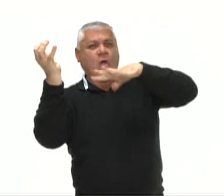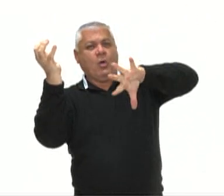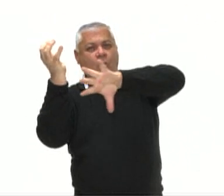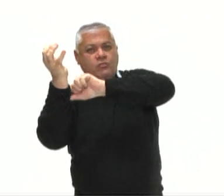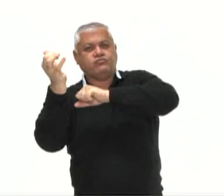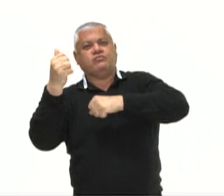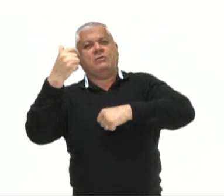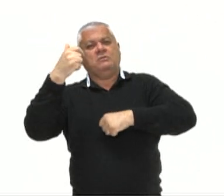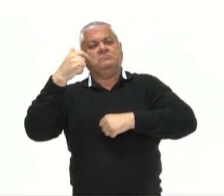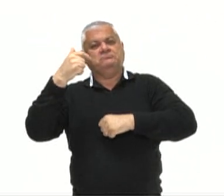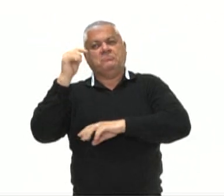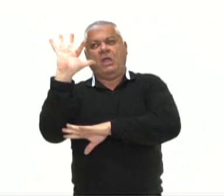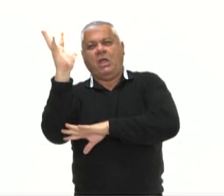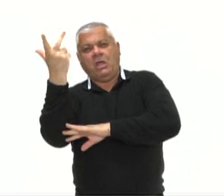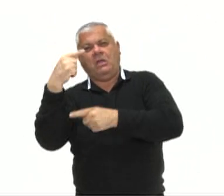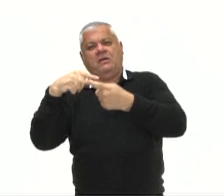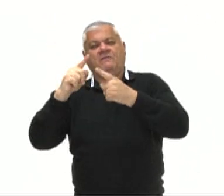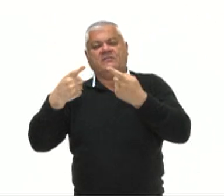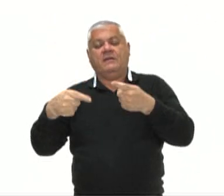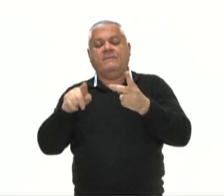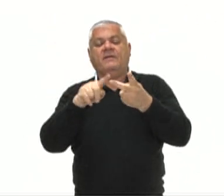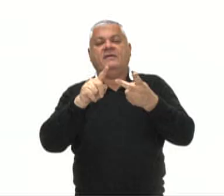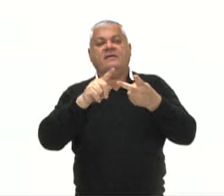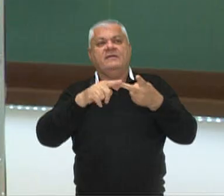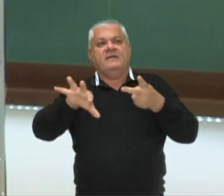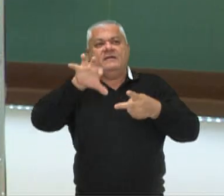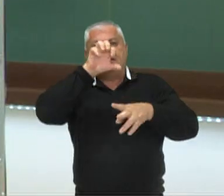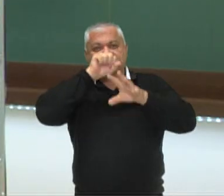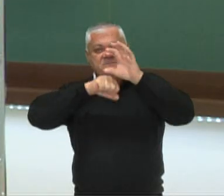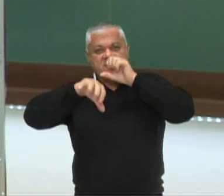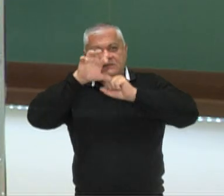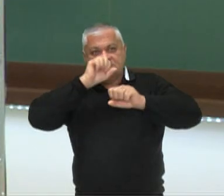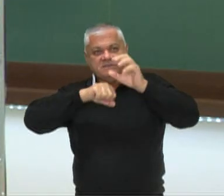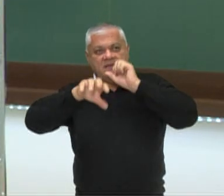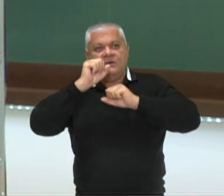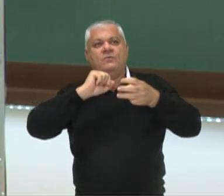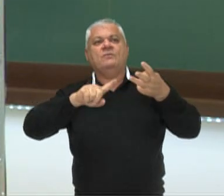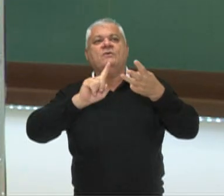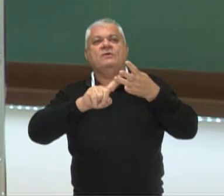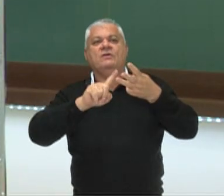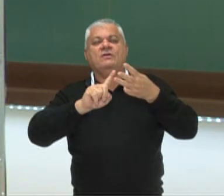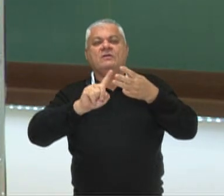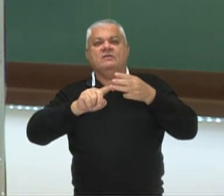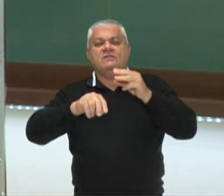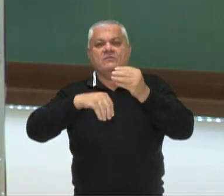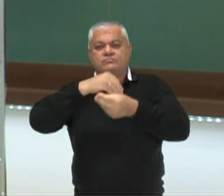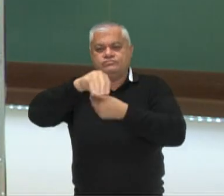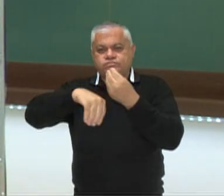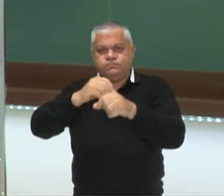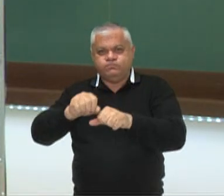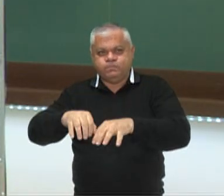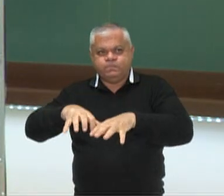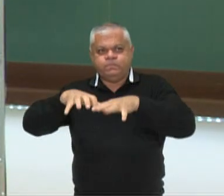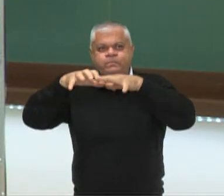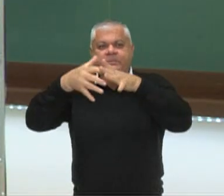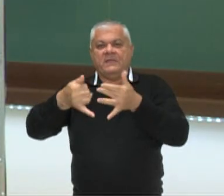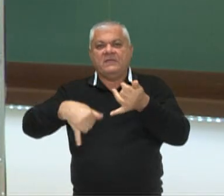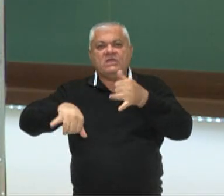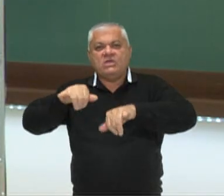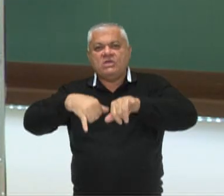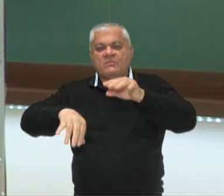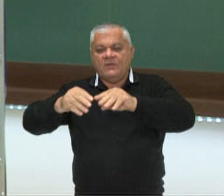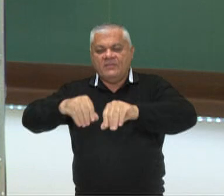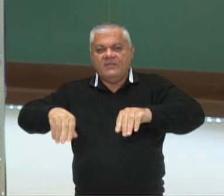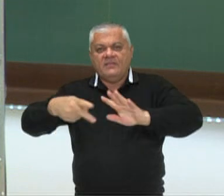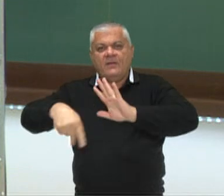organismos que têm a clorofila, a respiração, que vão acontecer em todos eles, o processo de fermentação e de quimiossíntese, que são especiais,